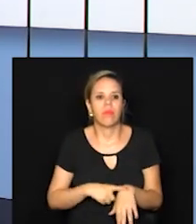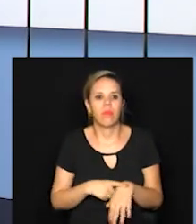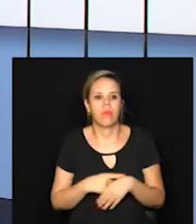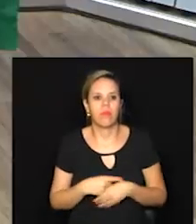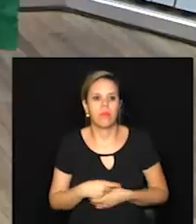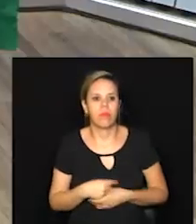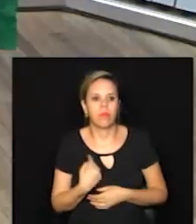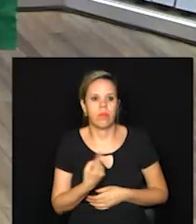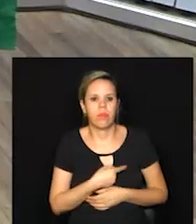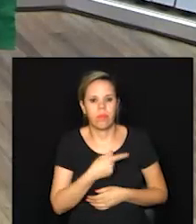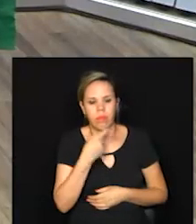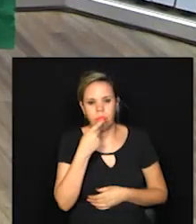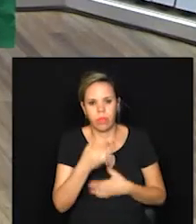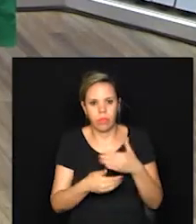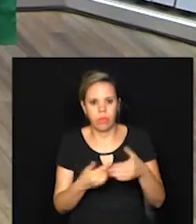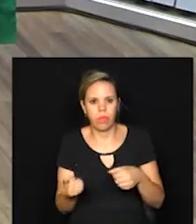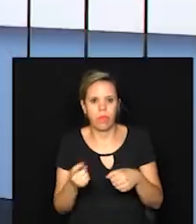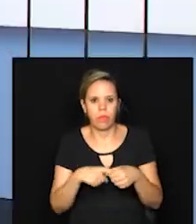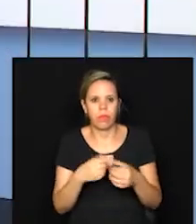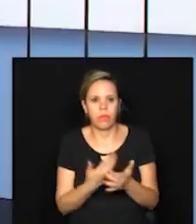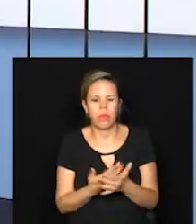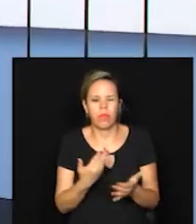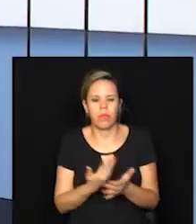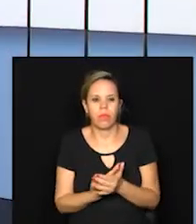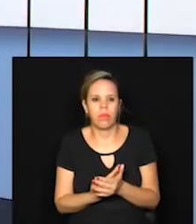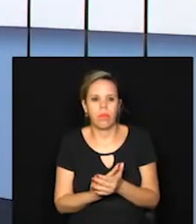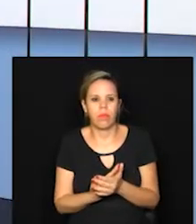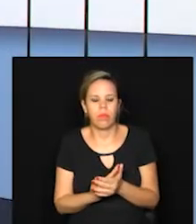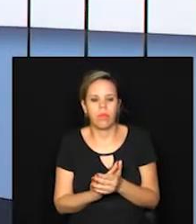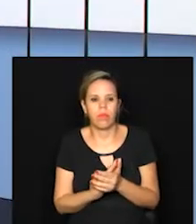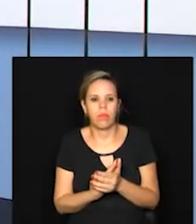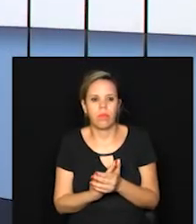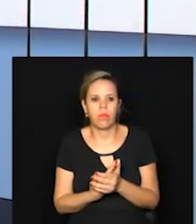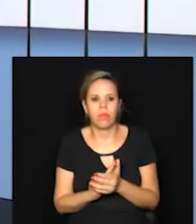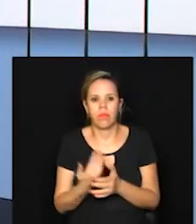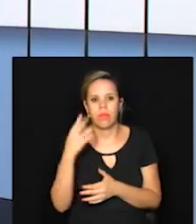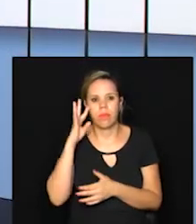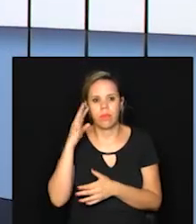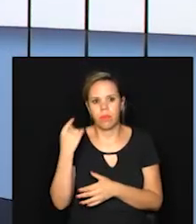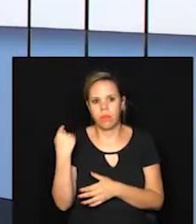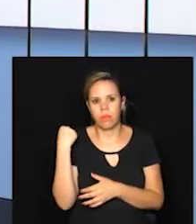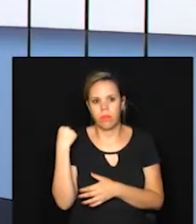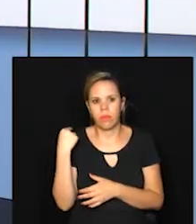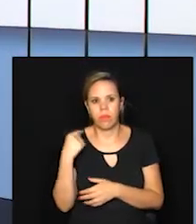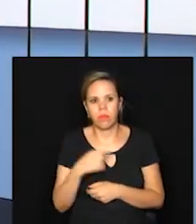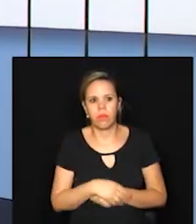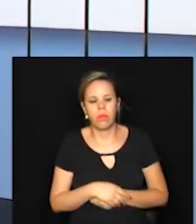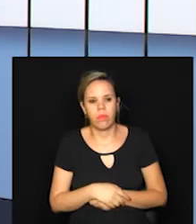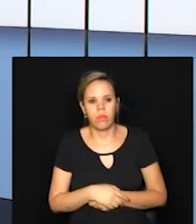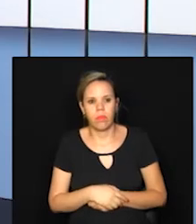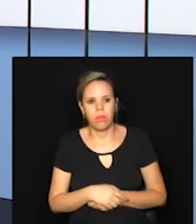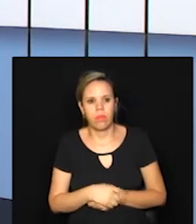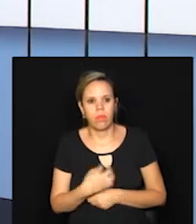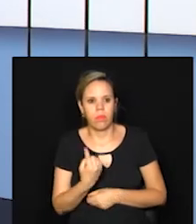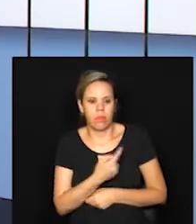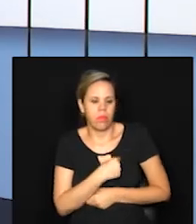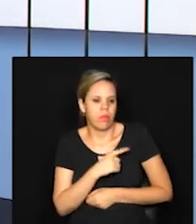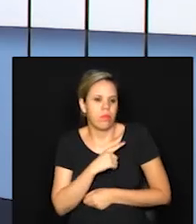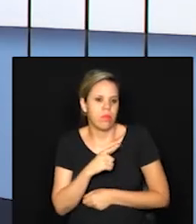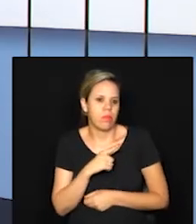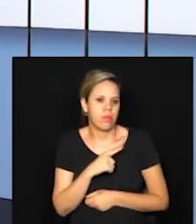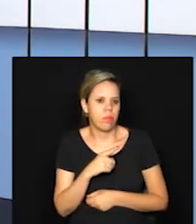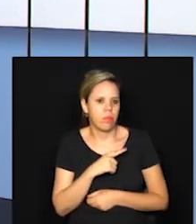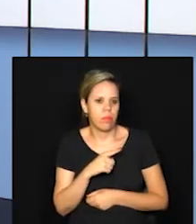Só que a gente vem falando da volta às aulas. As aulas voltaram na última quarta-feira. E nós tivemos aí